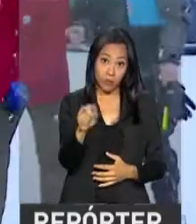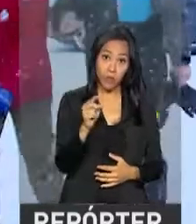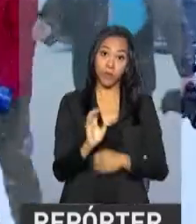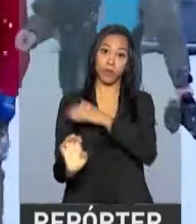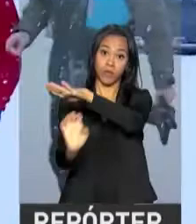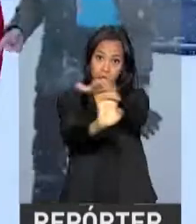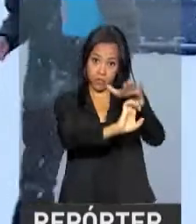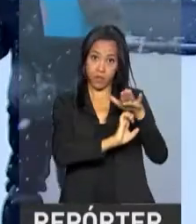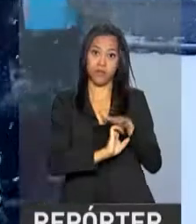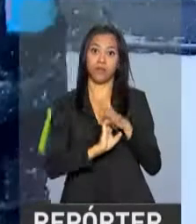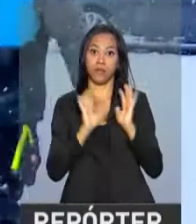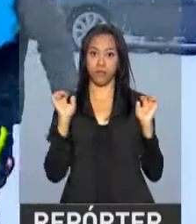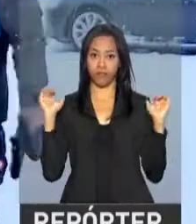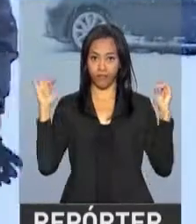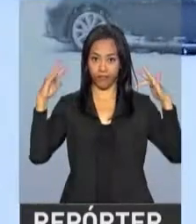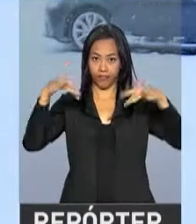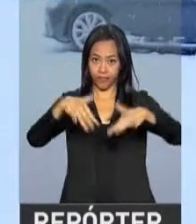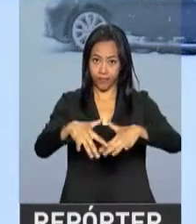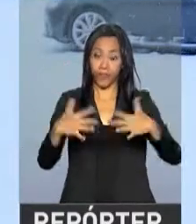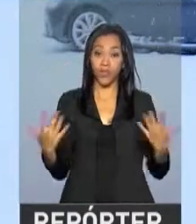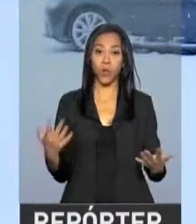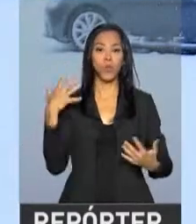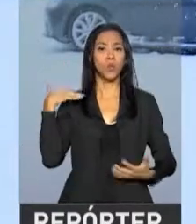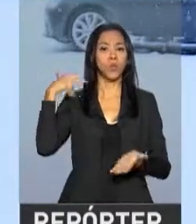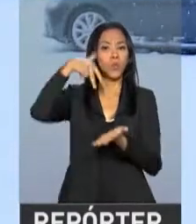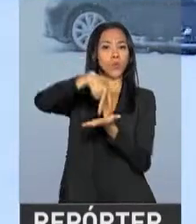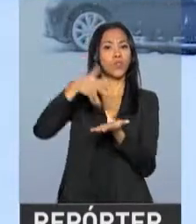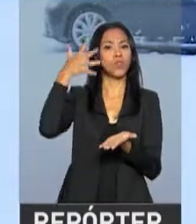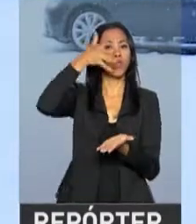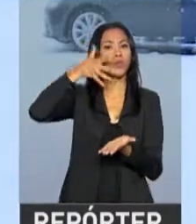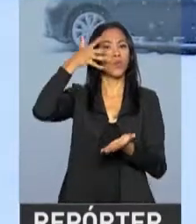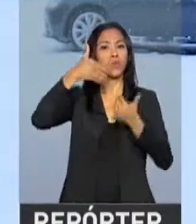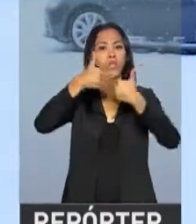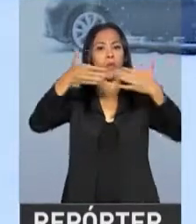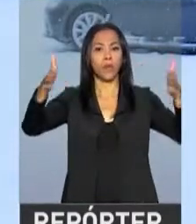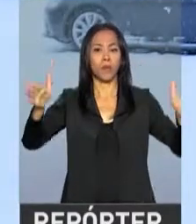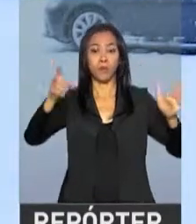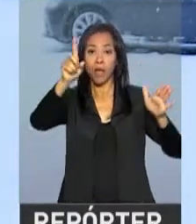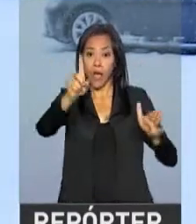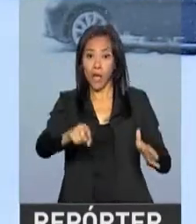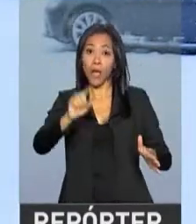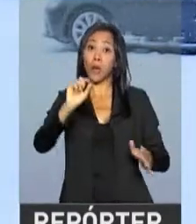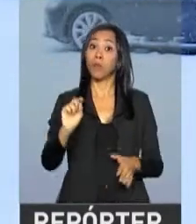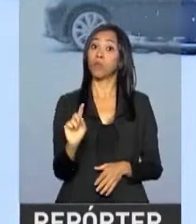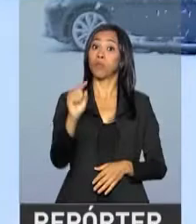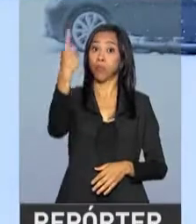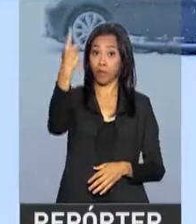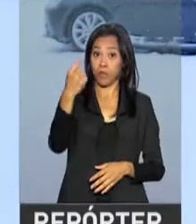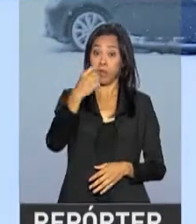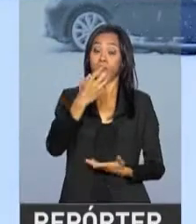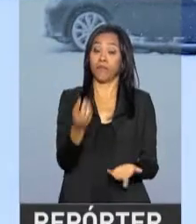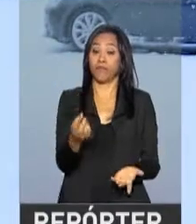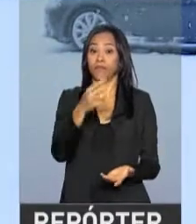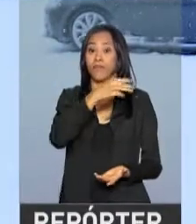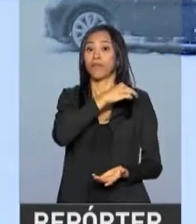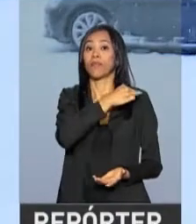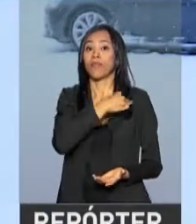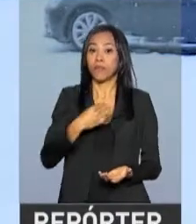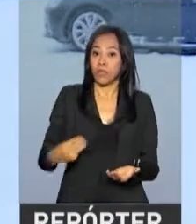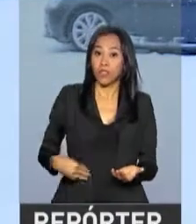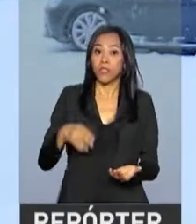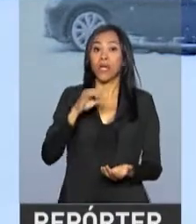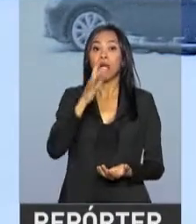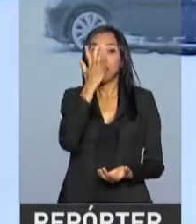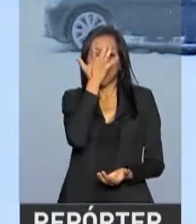e investidores o discurso de abertura será feito pelo primeiro ministro da índia na arena mode o presidente dos estados